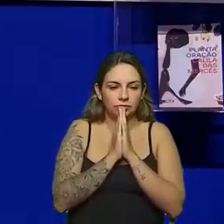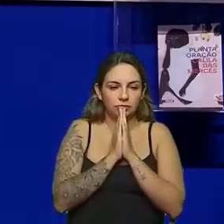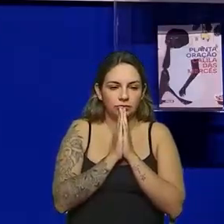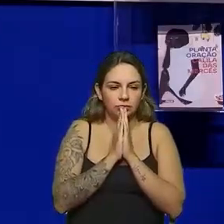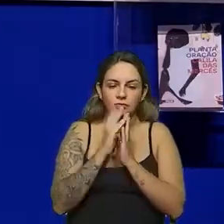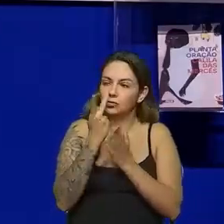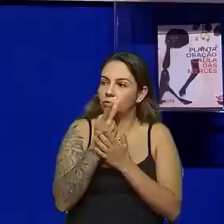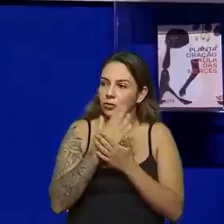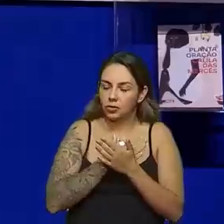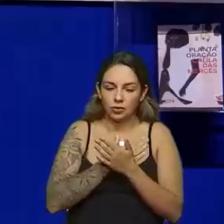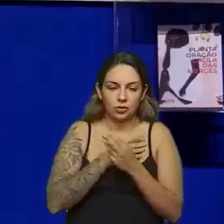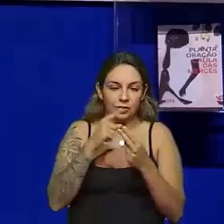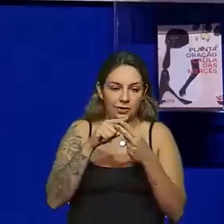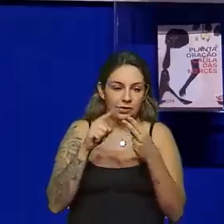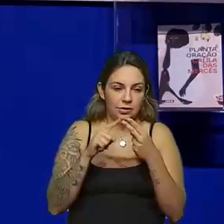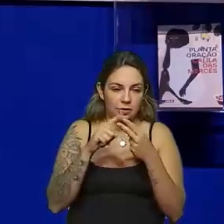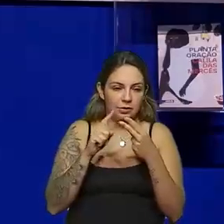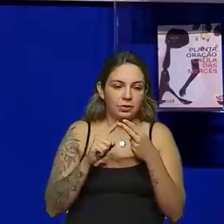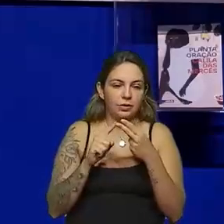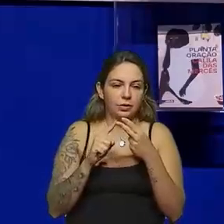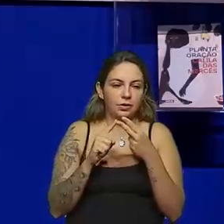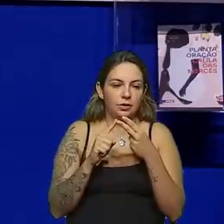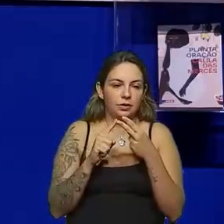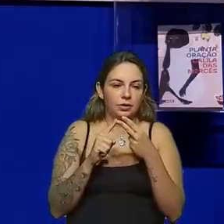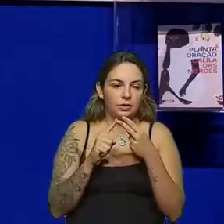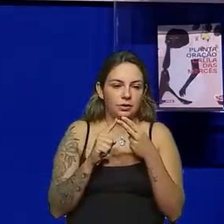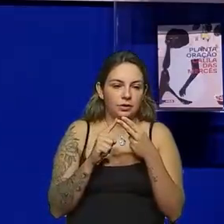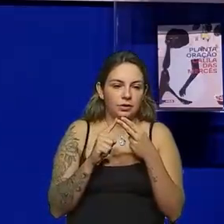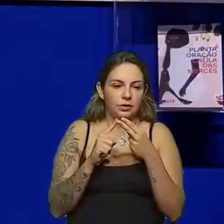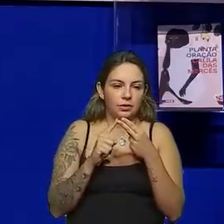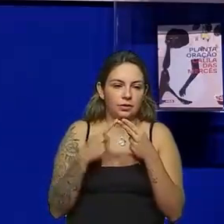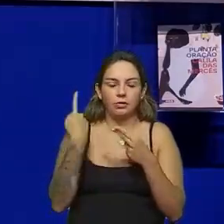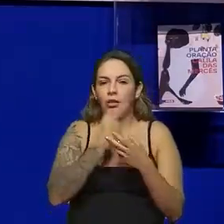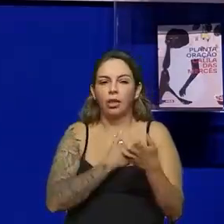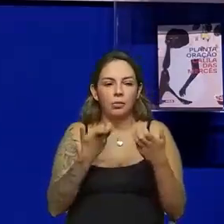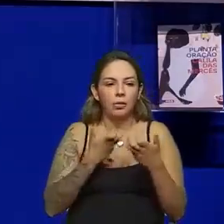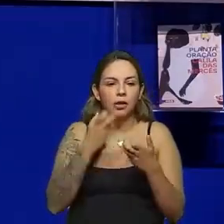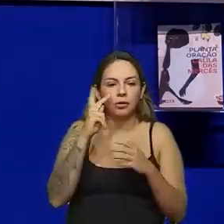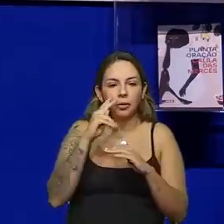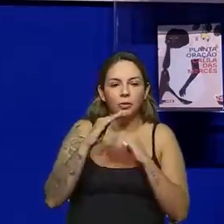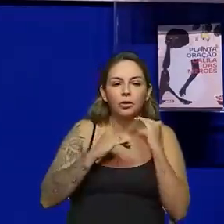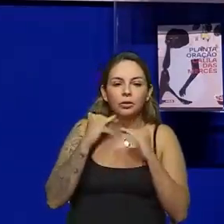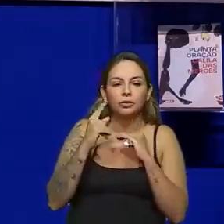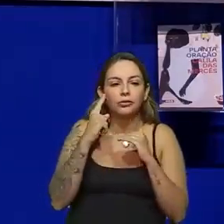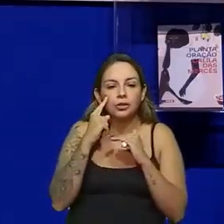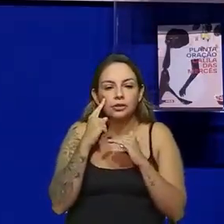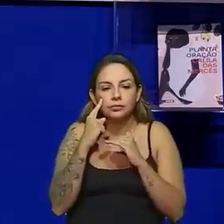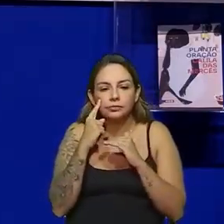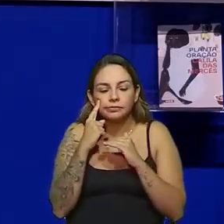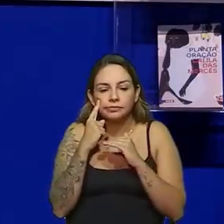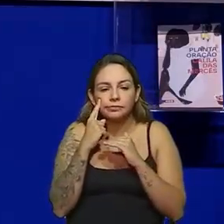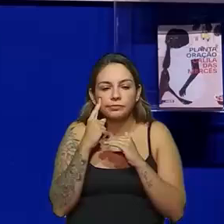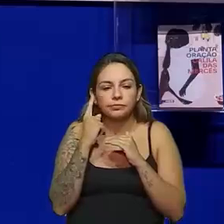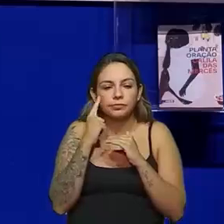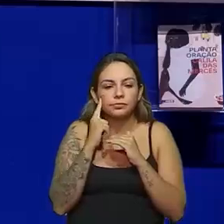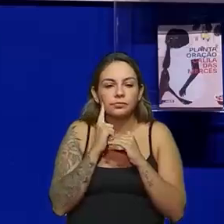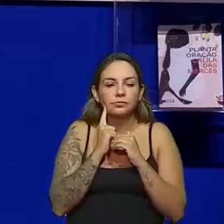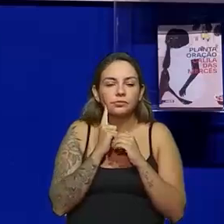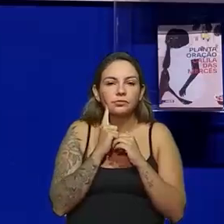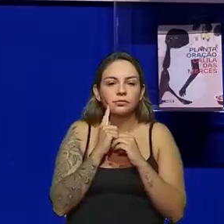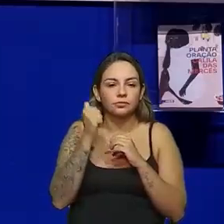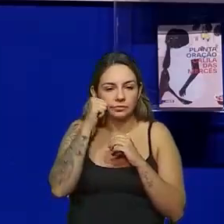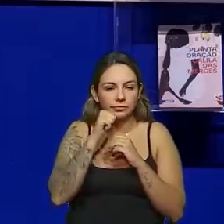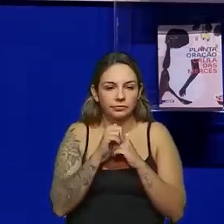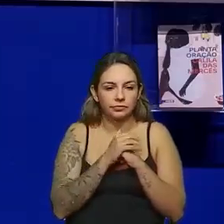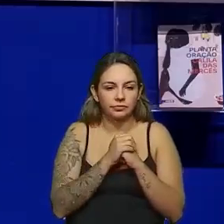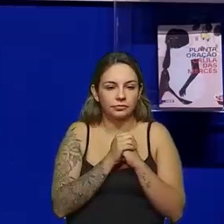me procuraram das 2 obras, né? Perguntaram, Scott, a gente quer muito ter o teu processo e tal. Eu falei, cara, é o seguinte, ó, e